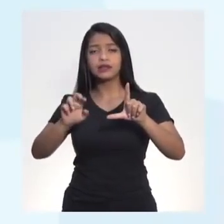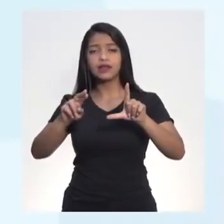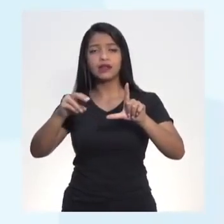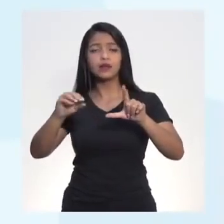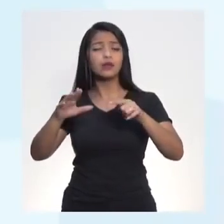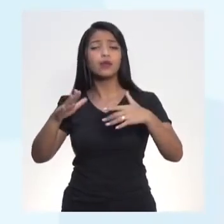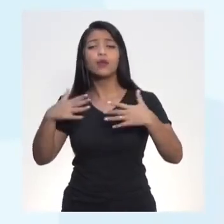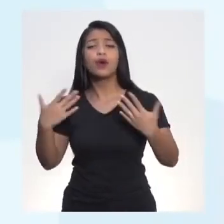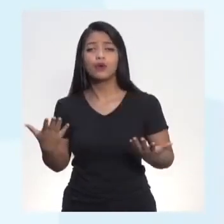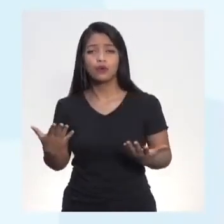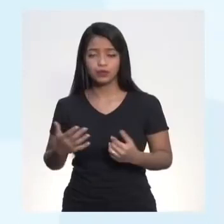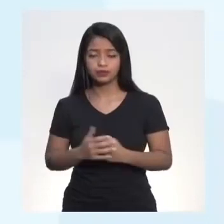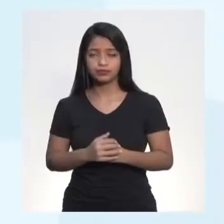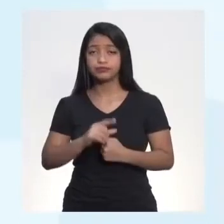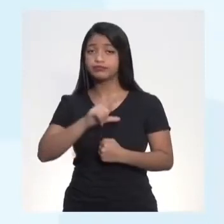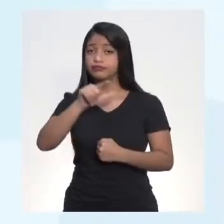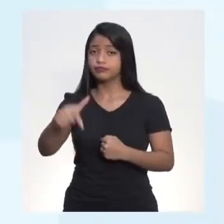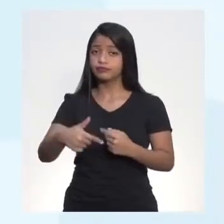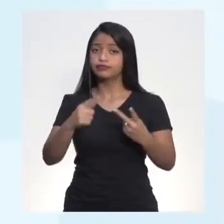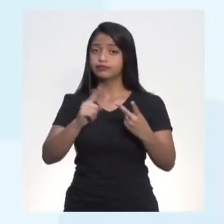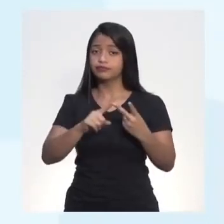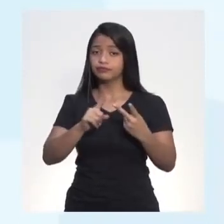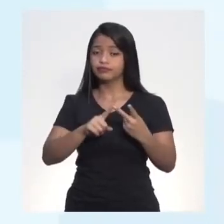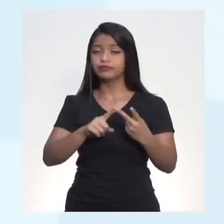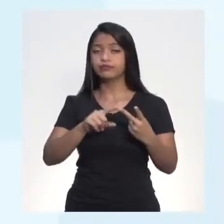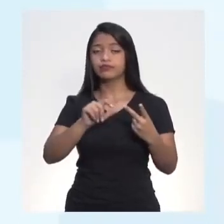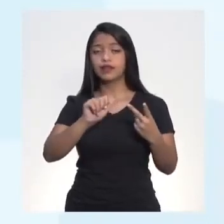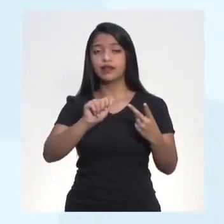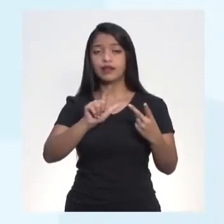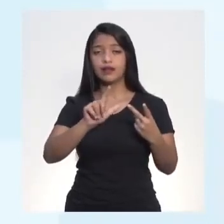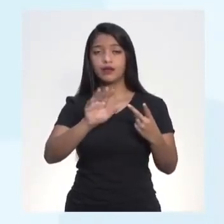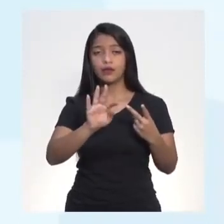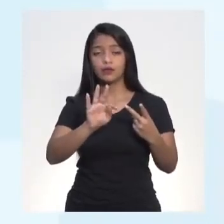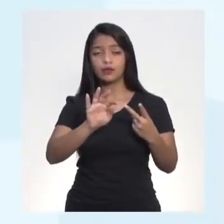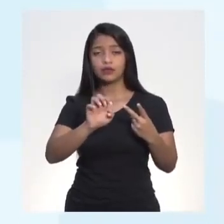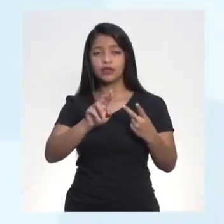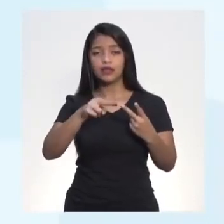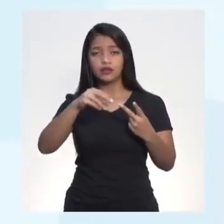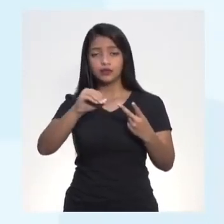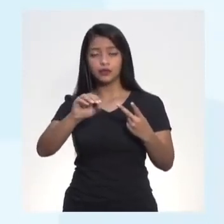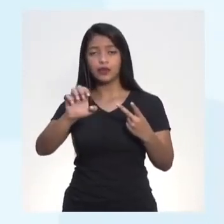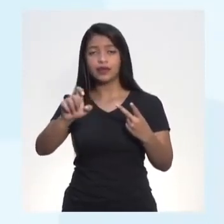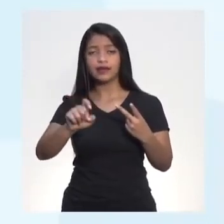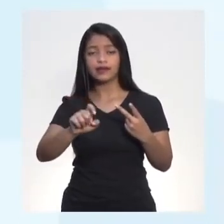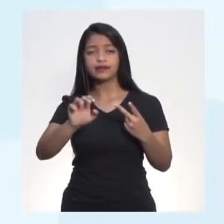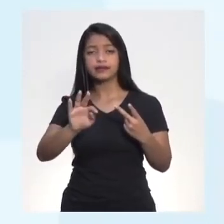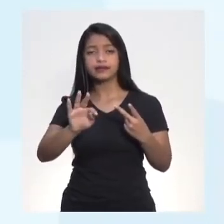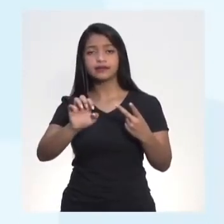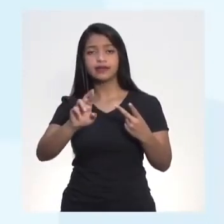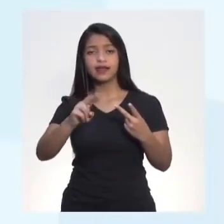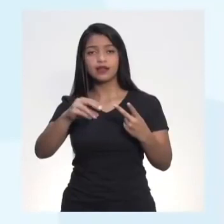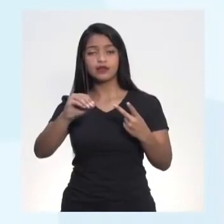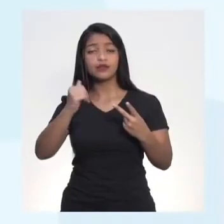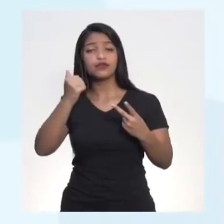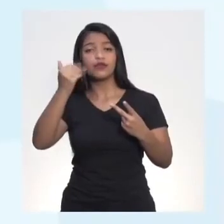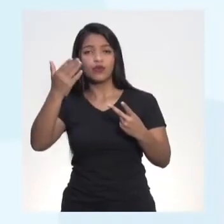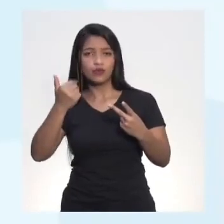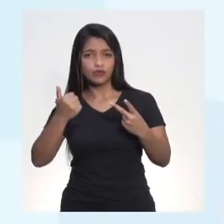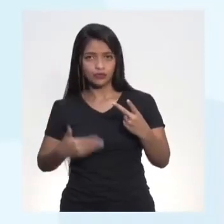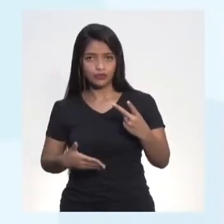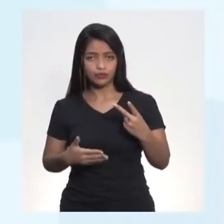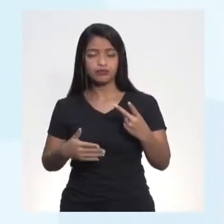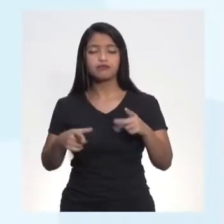alterno interno. E depois eu quero os alternos externos. Então, seriam essas duas relações, tanto de